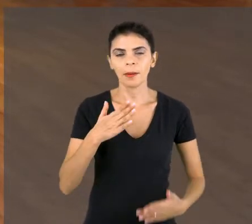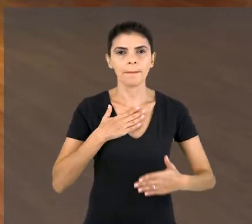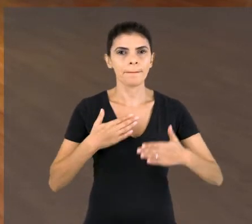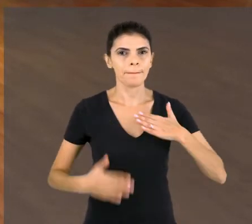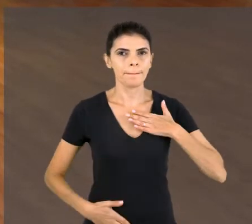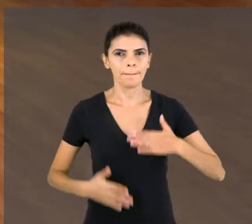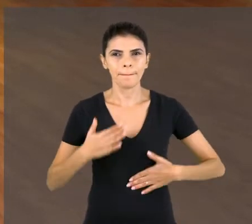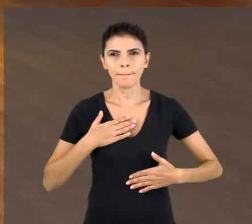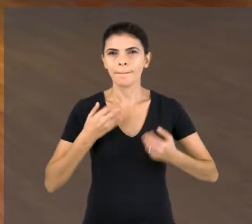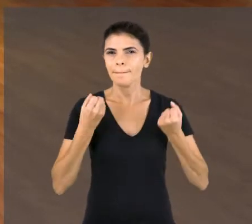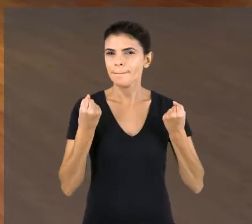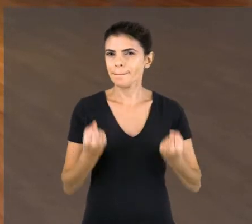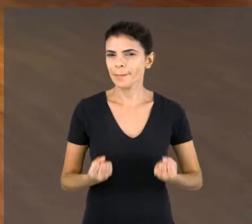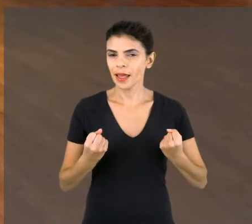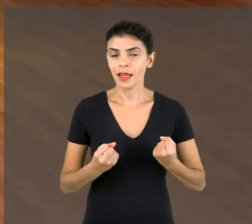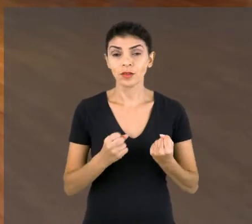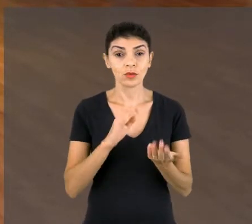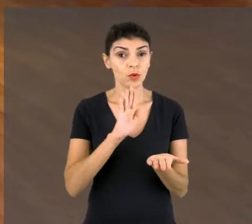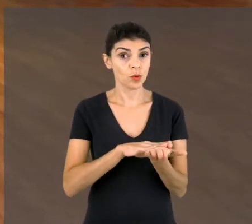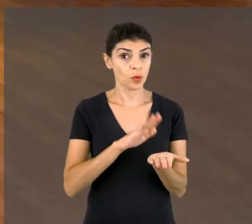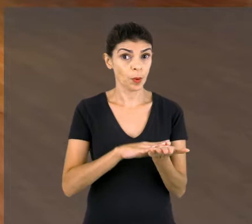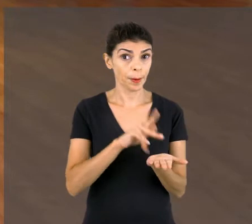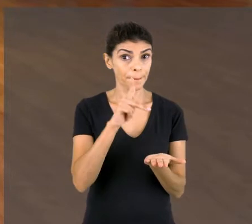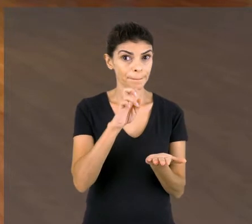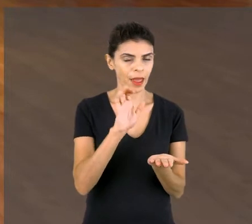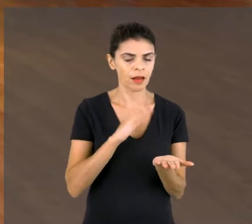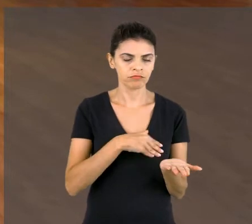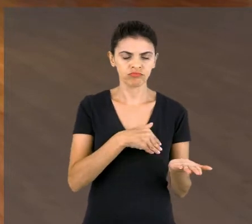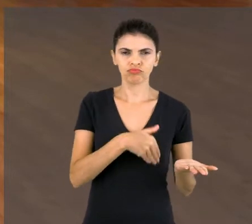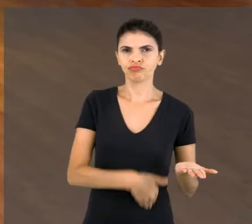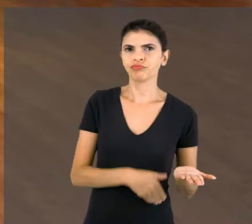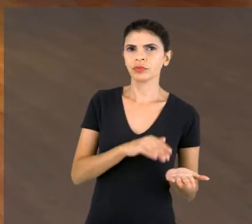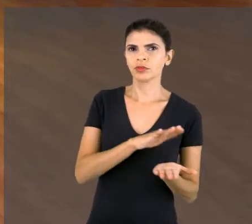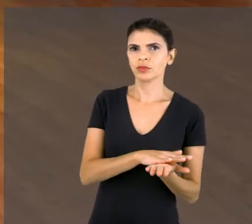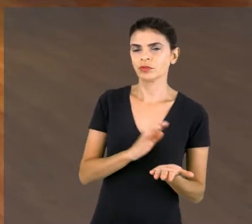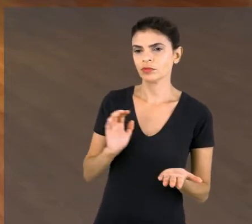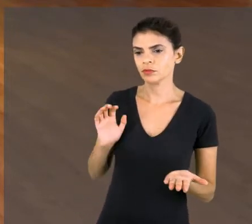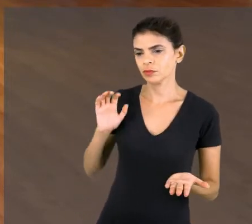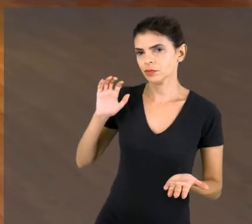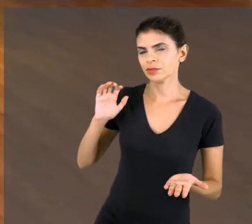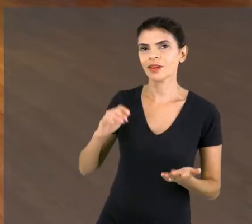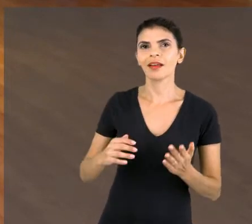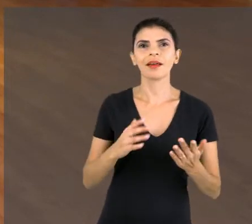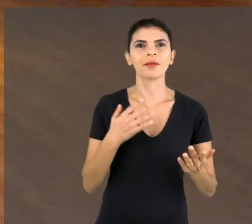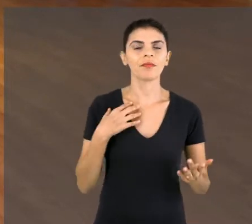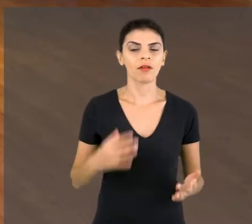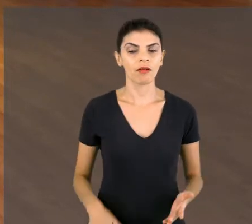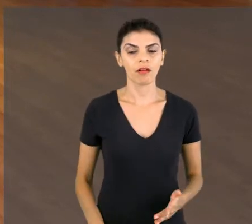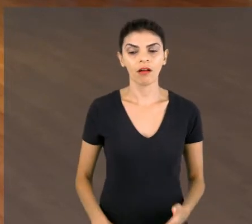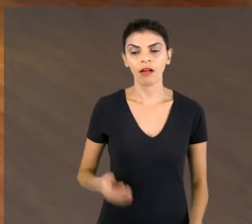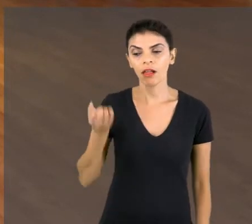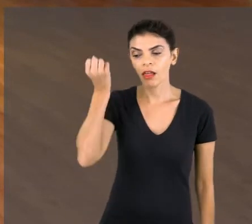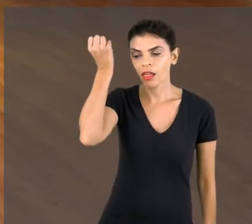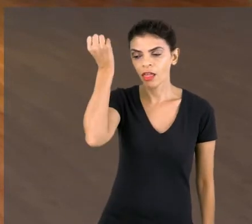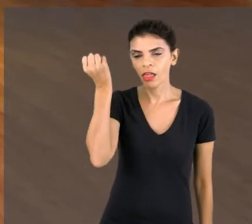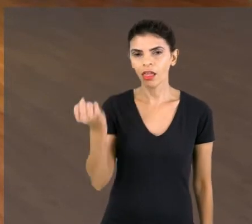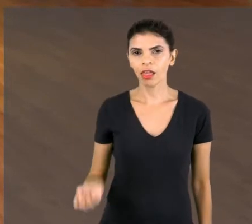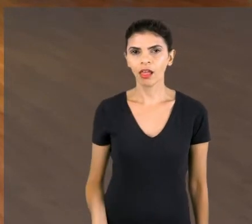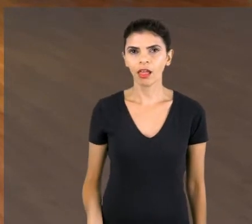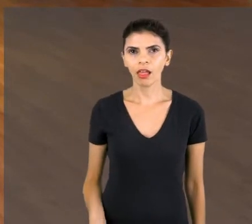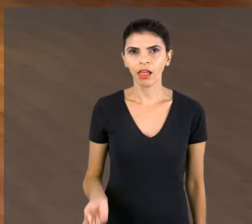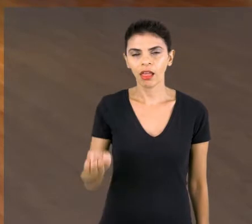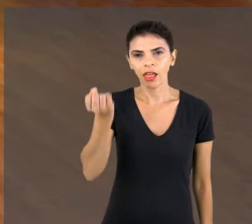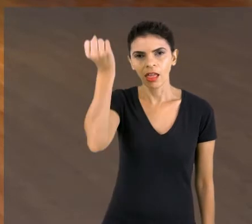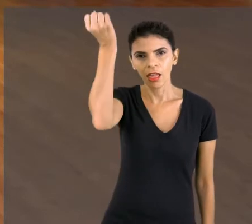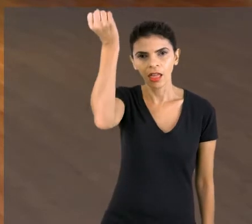peso para um pé só, tornando um dos braços leve de movimentar. Repare que eu